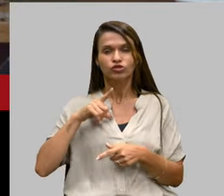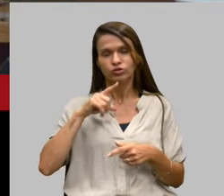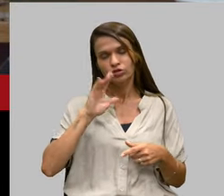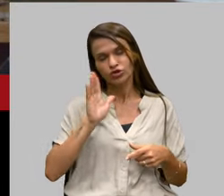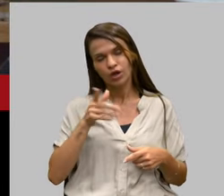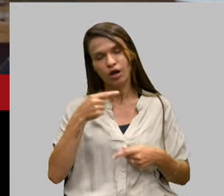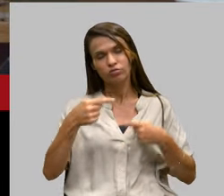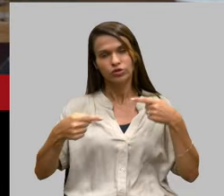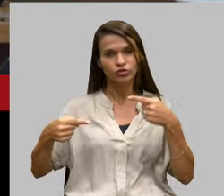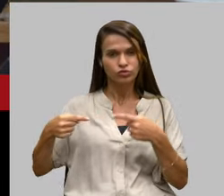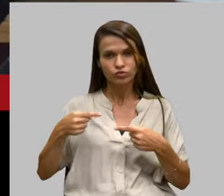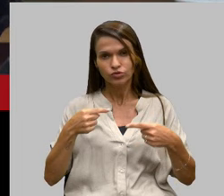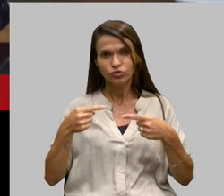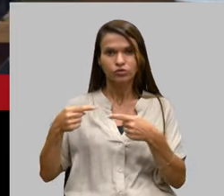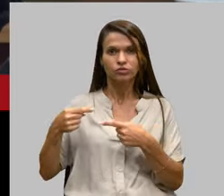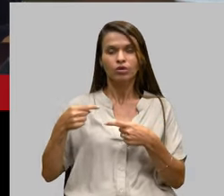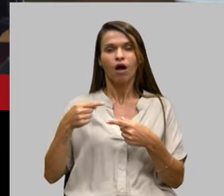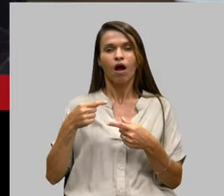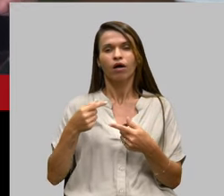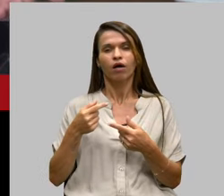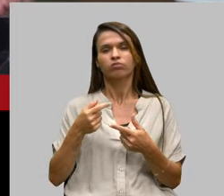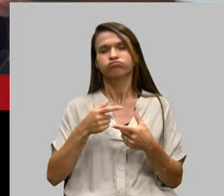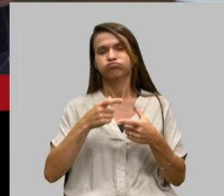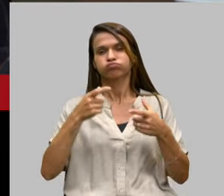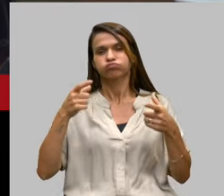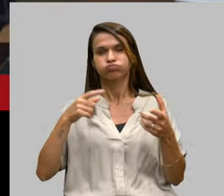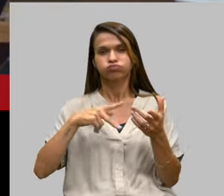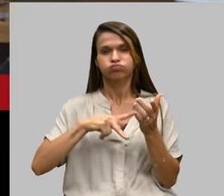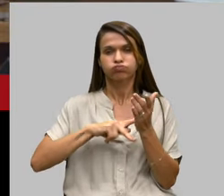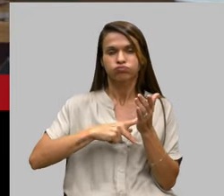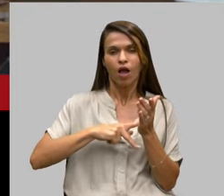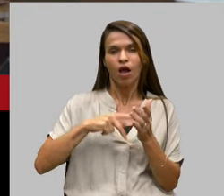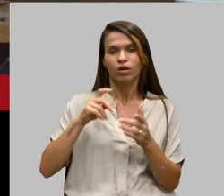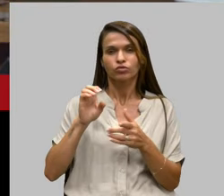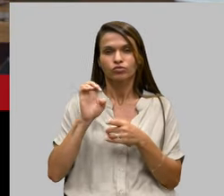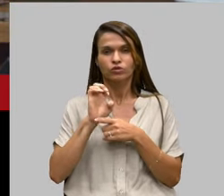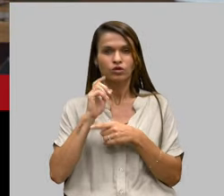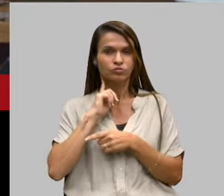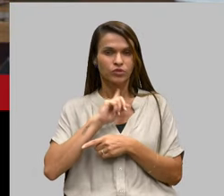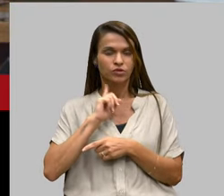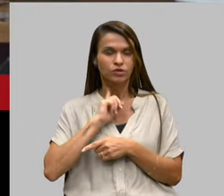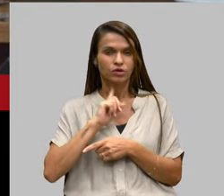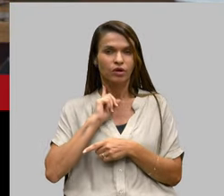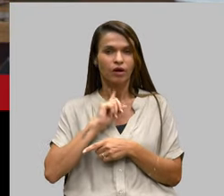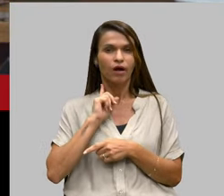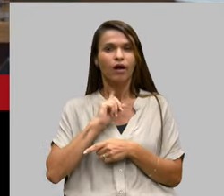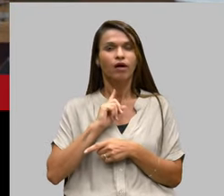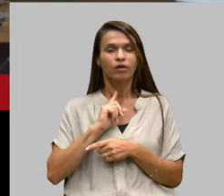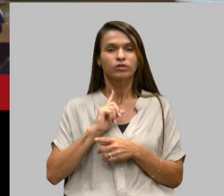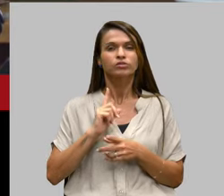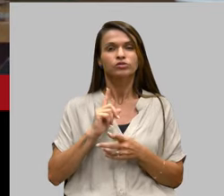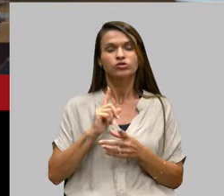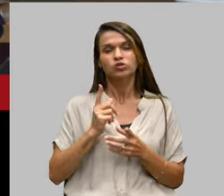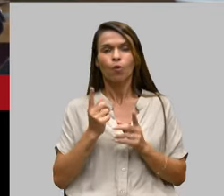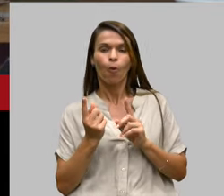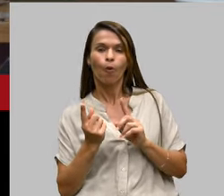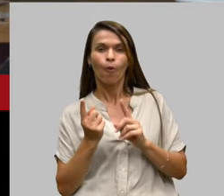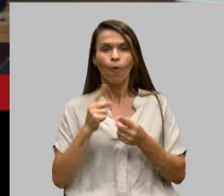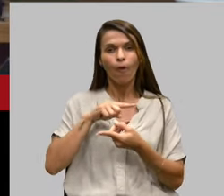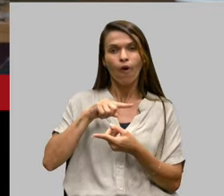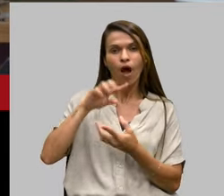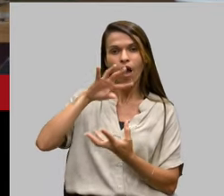e alguns grandes sindicatos servidores aqui do Estado de Minas Gerais T se colocando contrário à reforma da